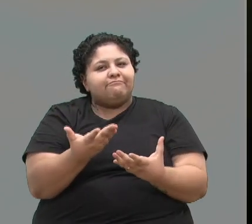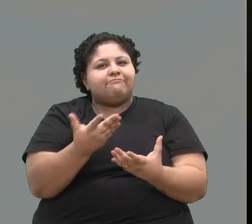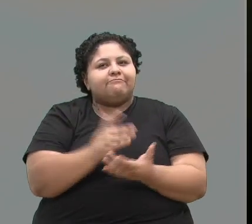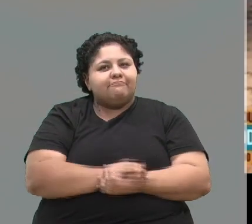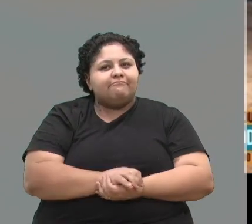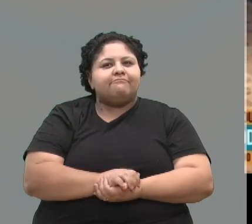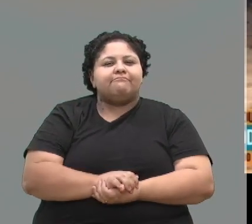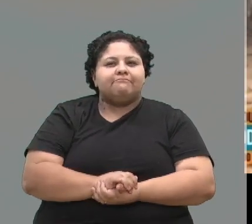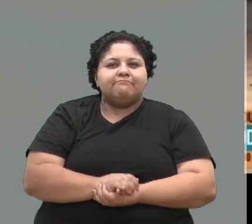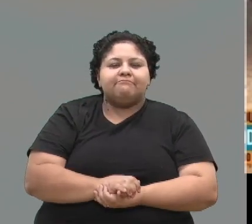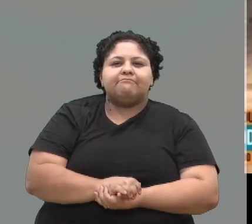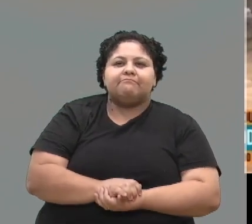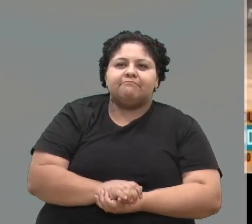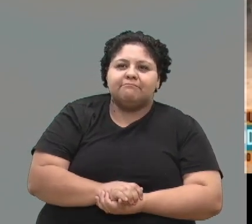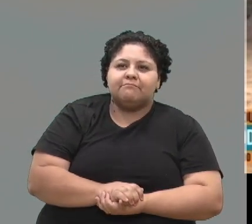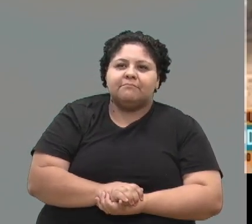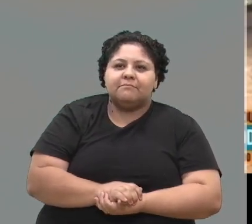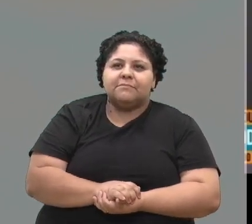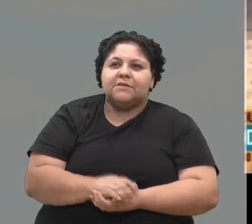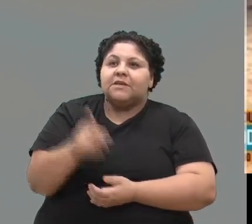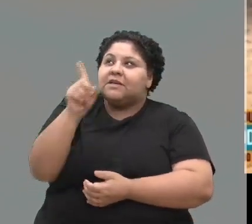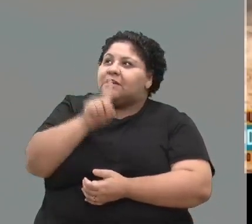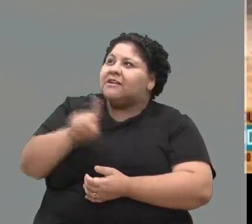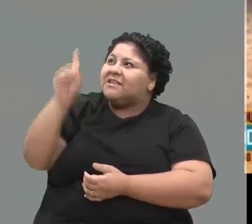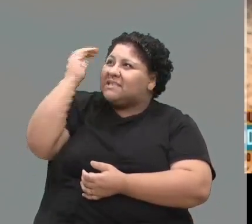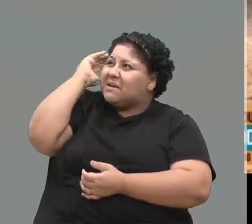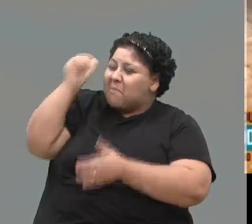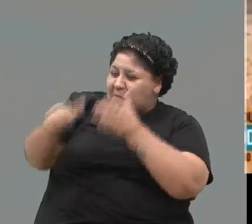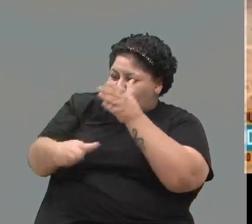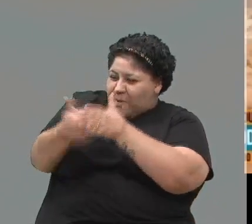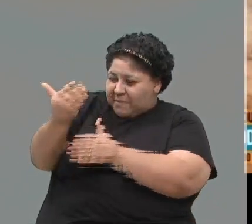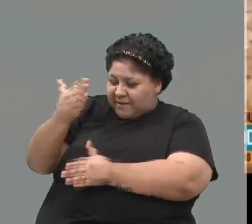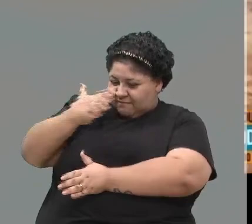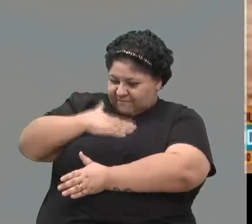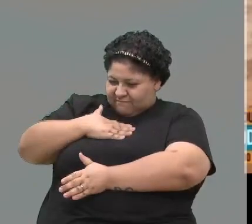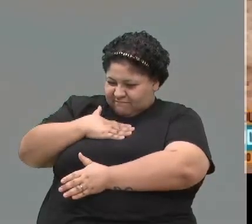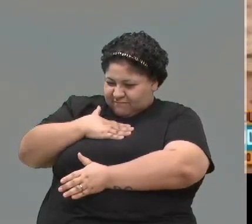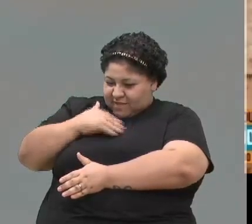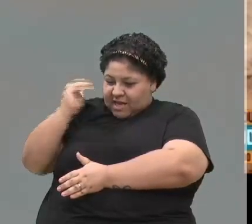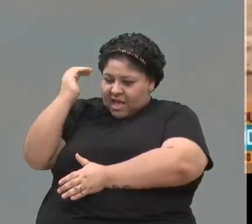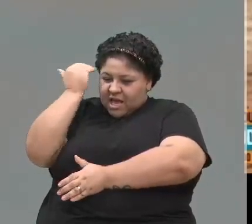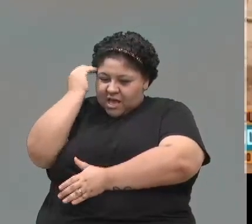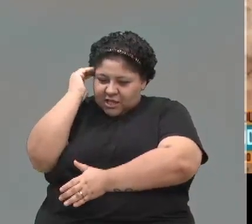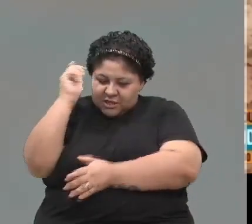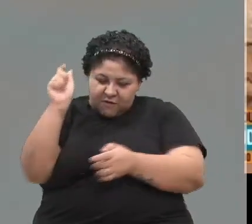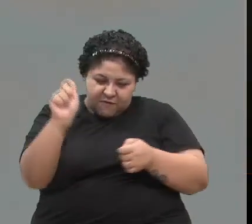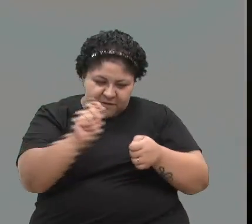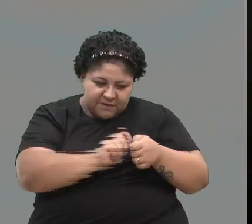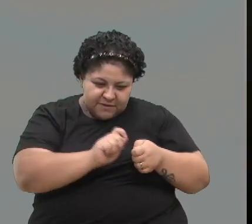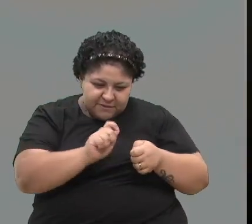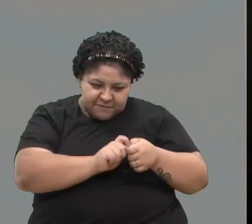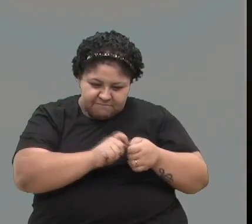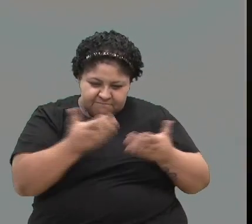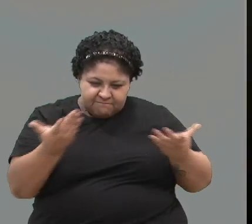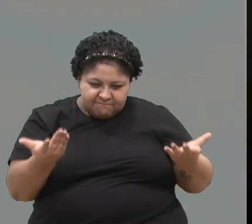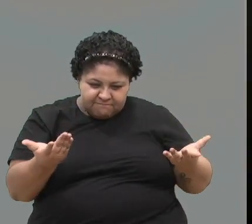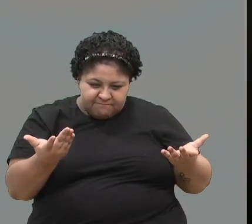E o desespero do Luan. Ele sabe o que é melhor pra mim, Ele sabe o que irá fazer.